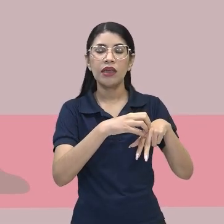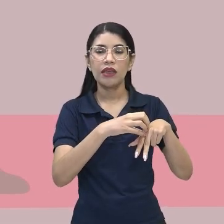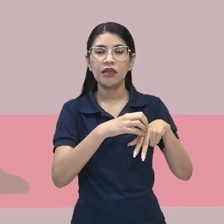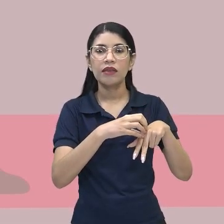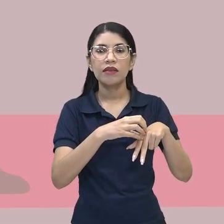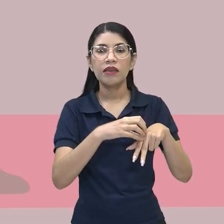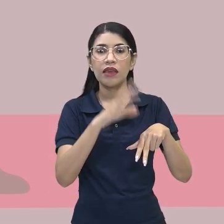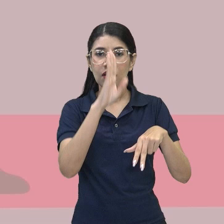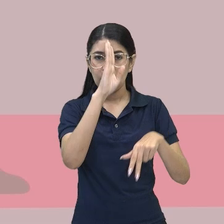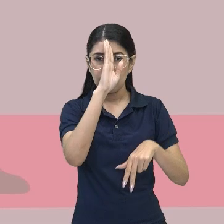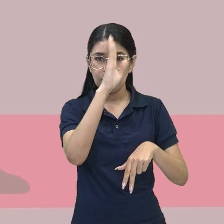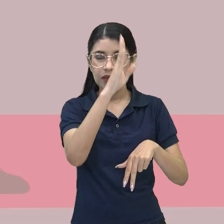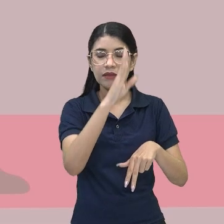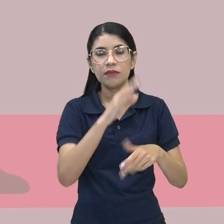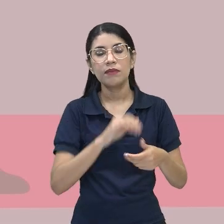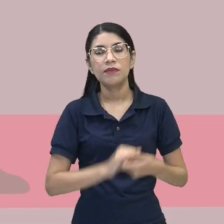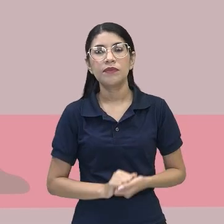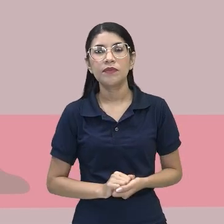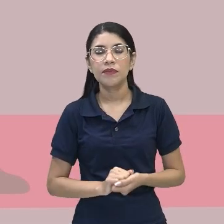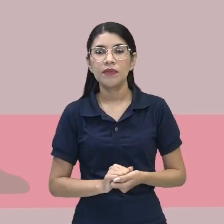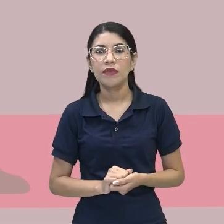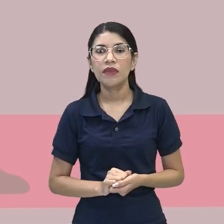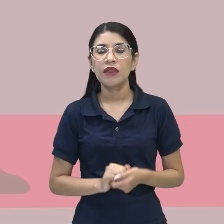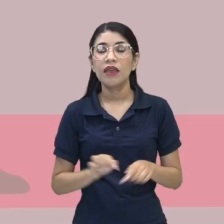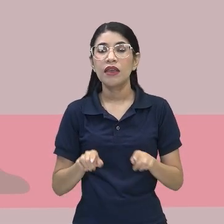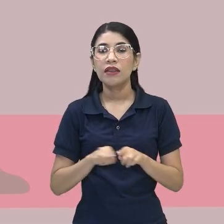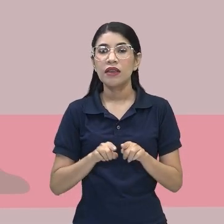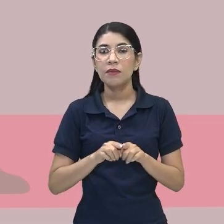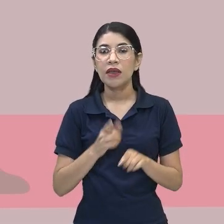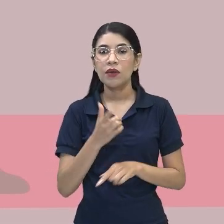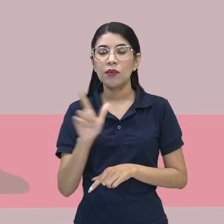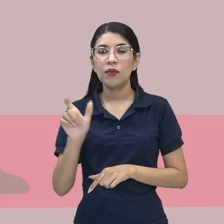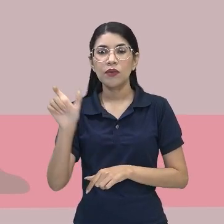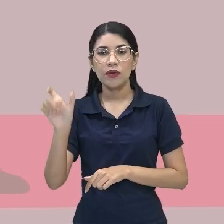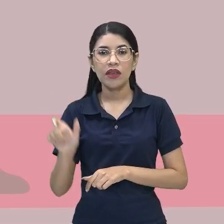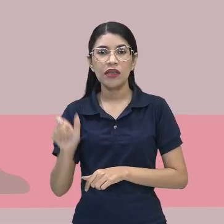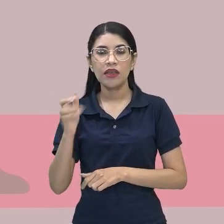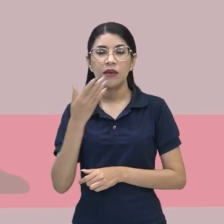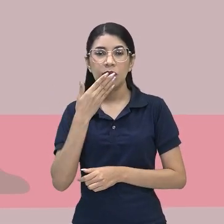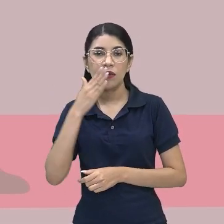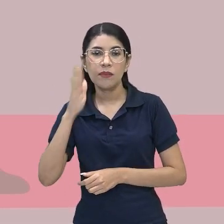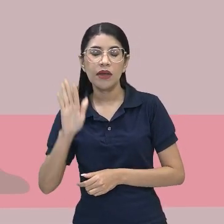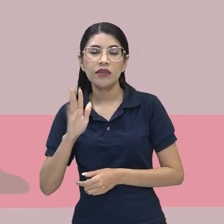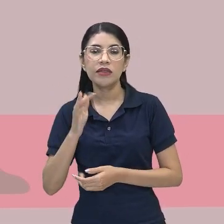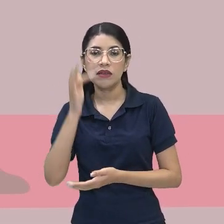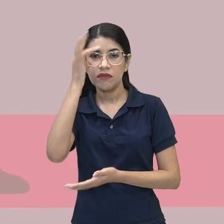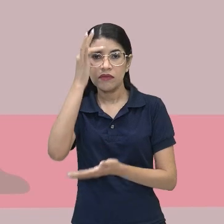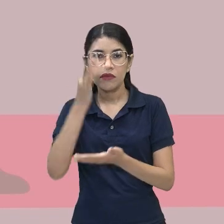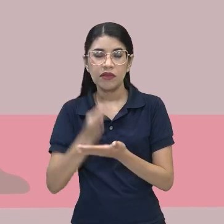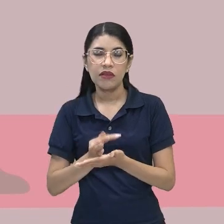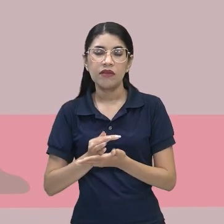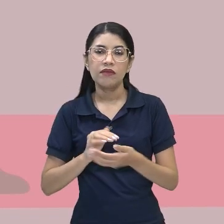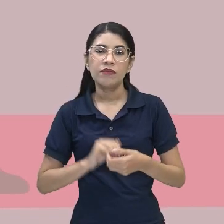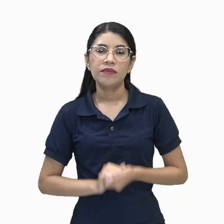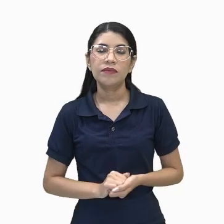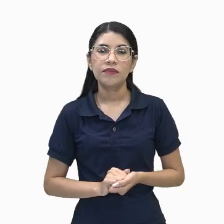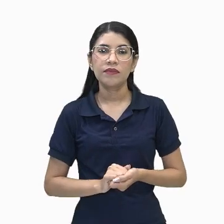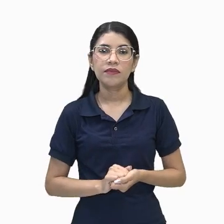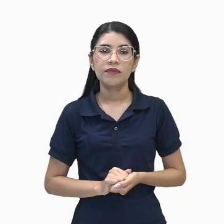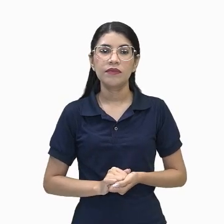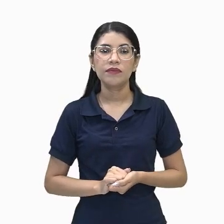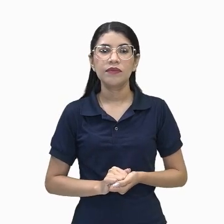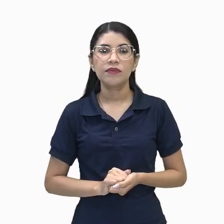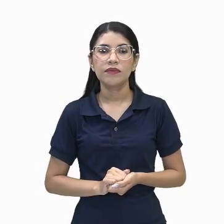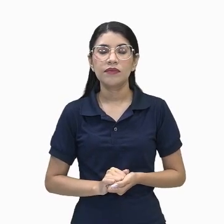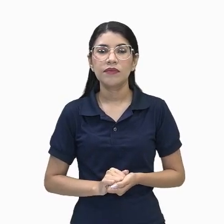como grande senhor feudal, como suzerano, e a pessoa que jura lealdade torna-se o seu vassalo. Vamos ao texto, vamos